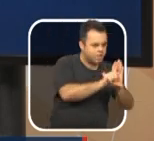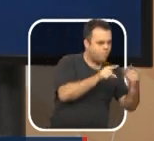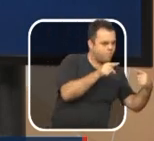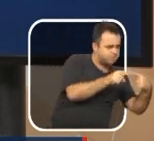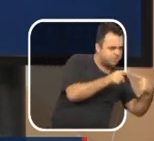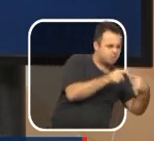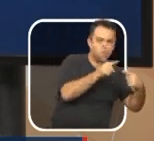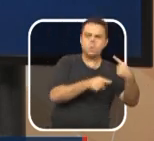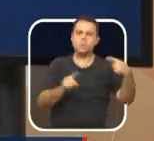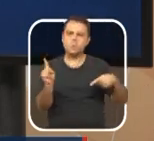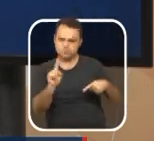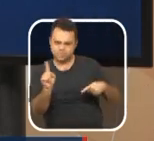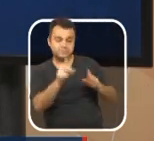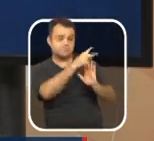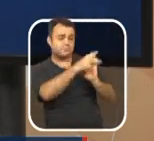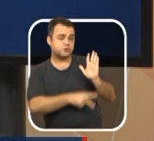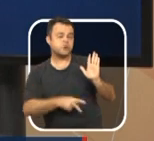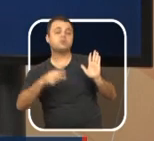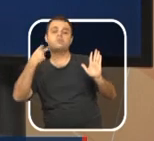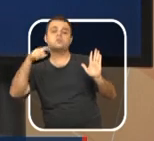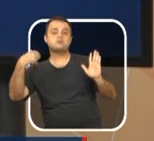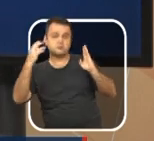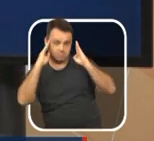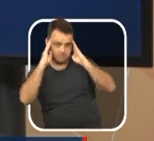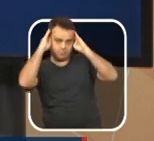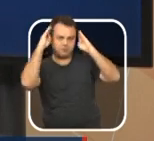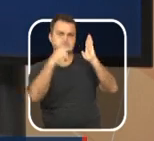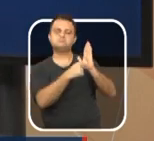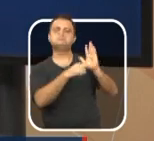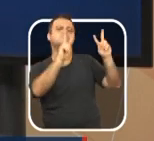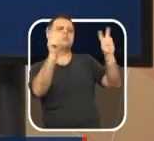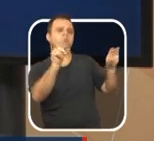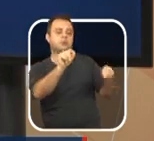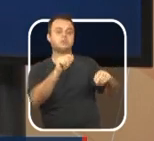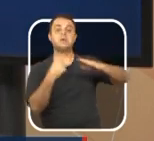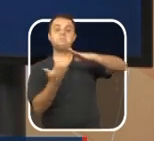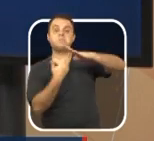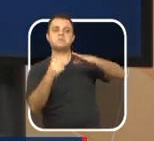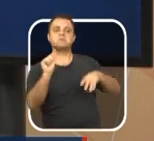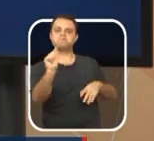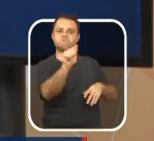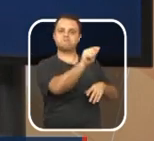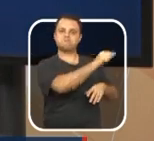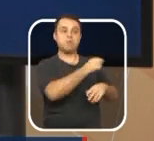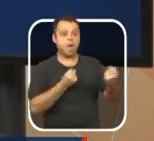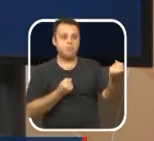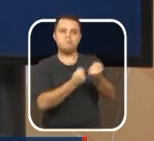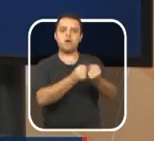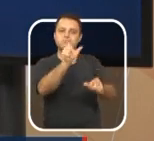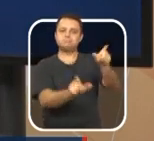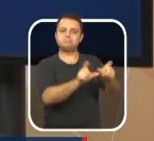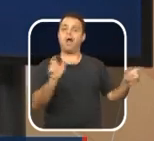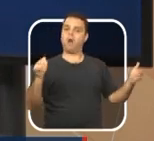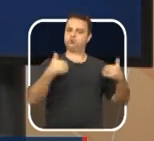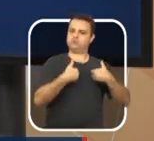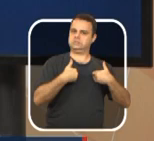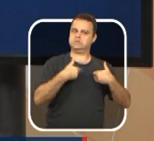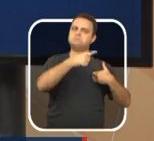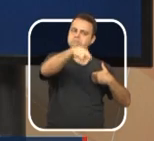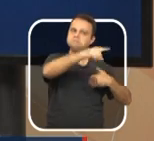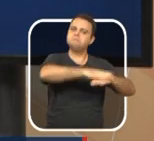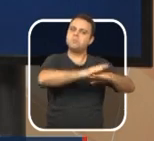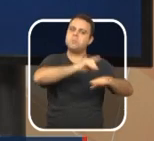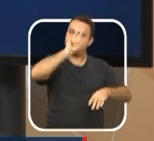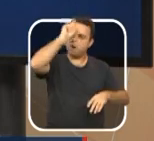paulera para a criação do selo empresa amiga dos autistas para as empresas que adotem políticas internas de